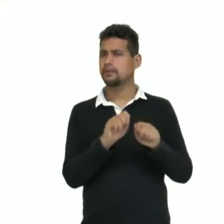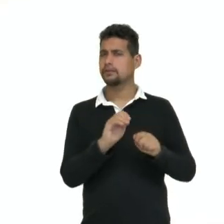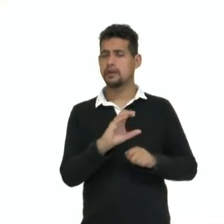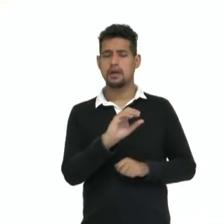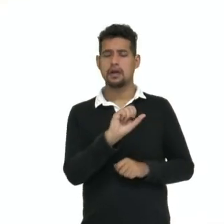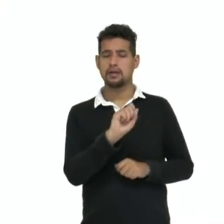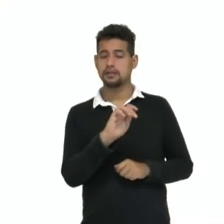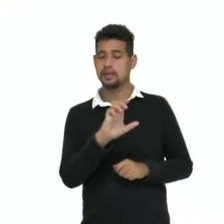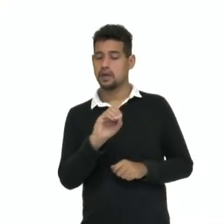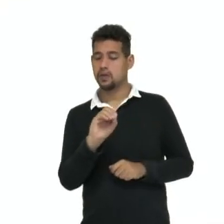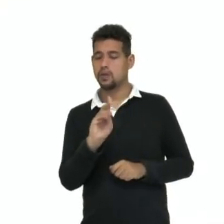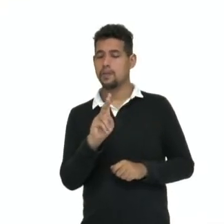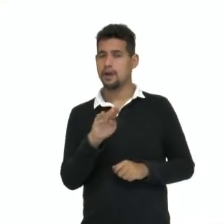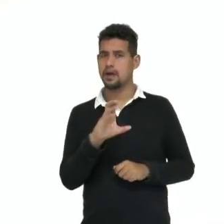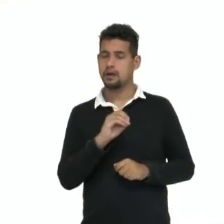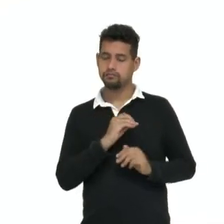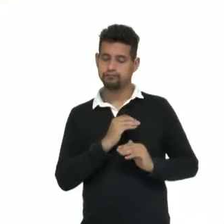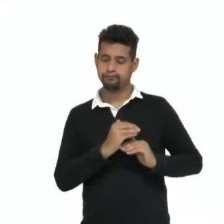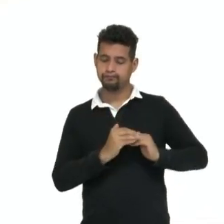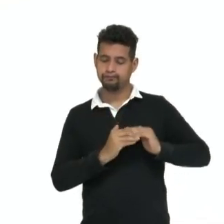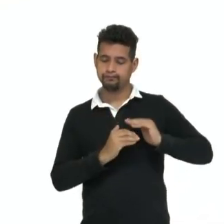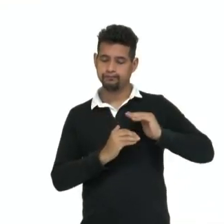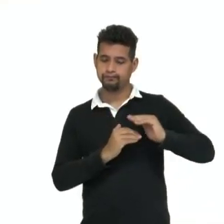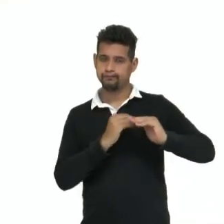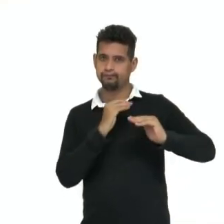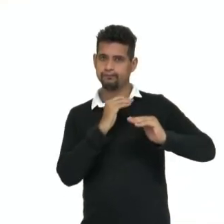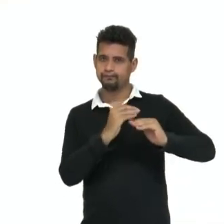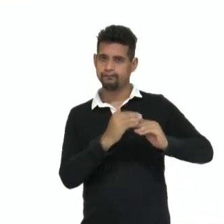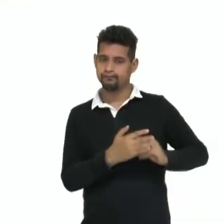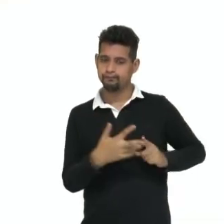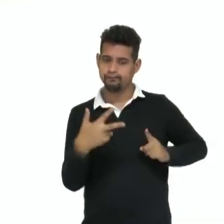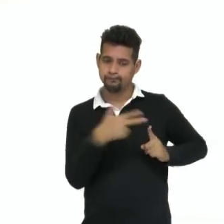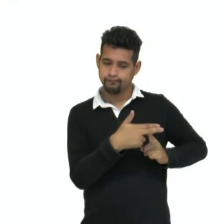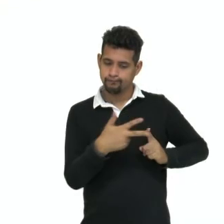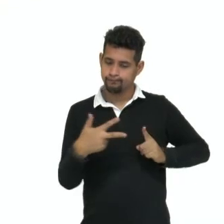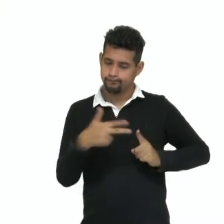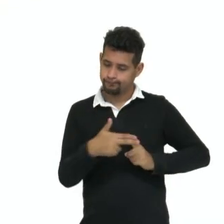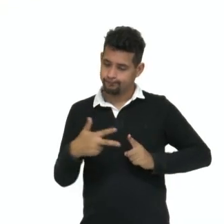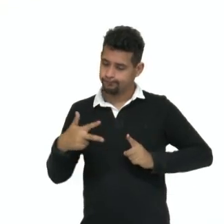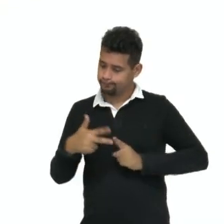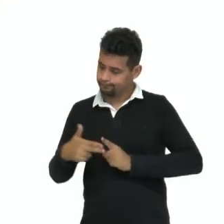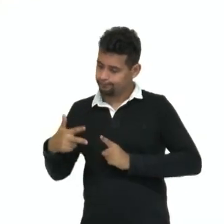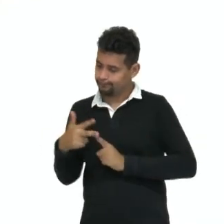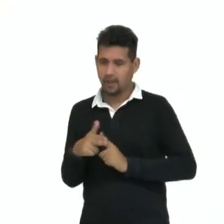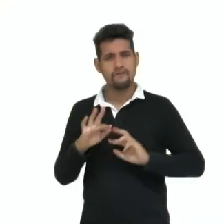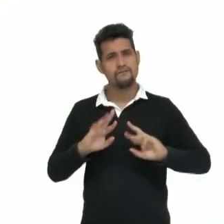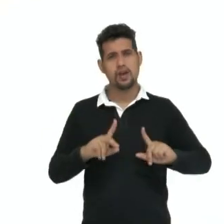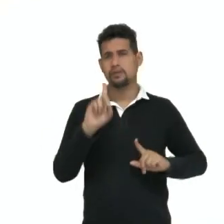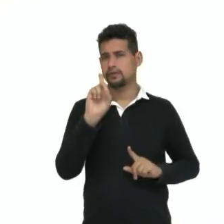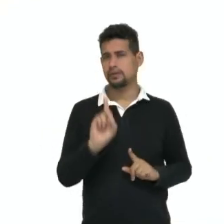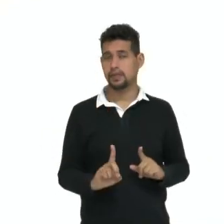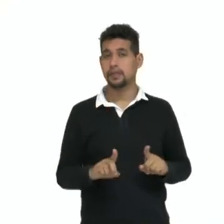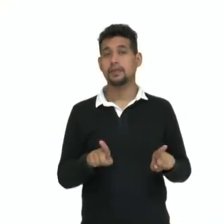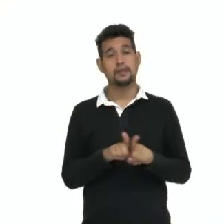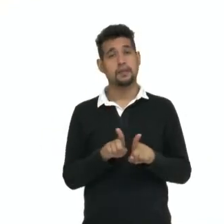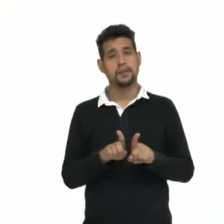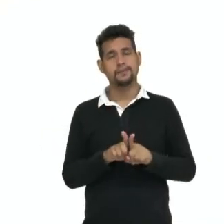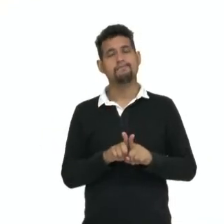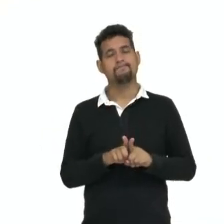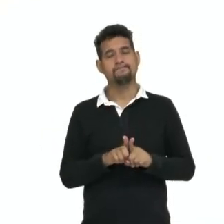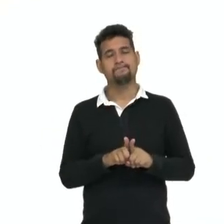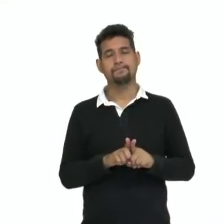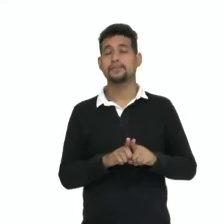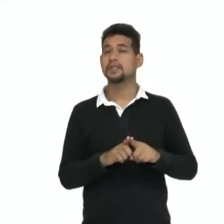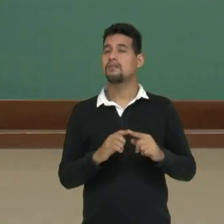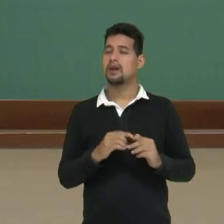vai progressivamente restringindo o direito e as liberdades políticas e endurecendo o regime